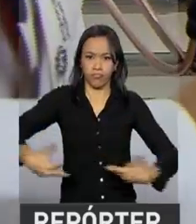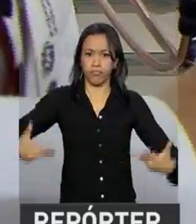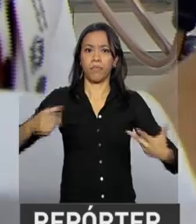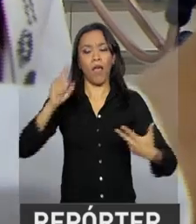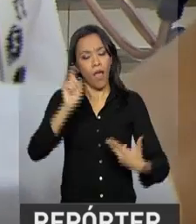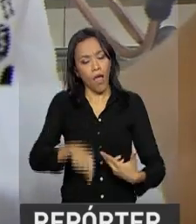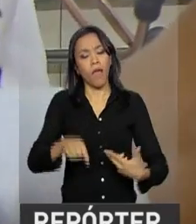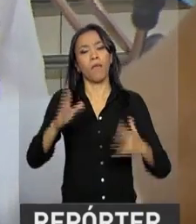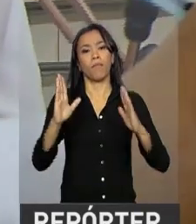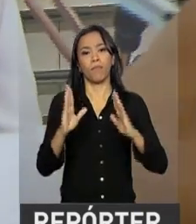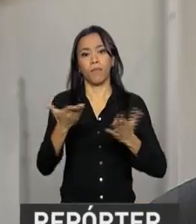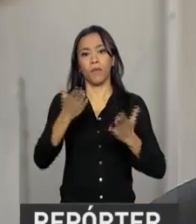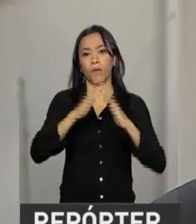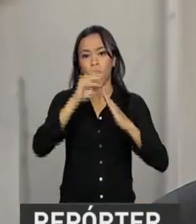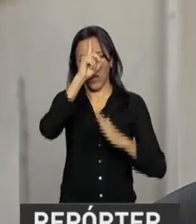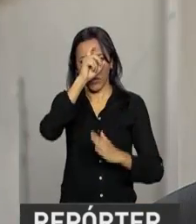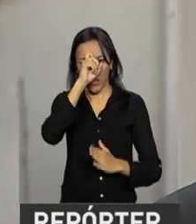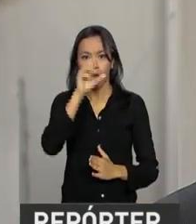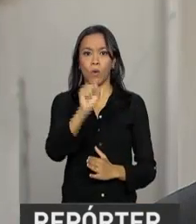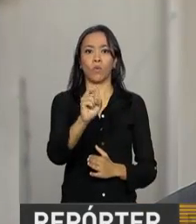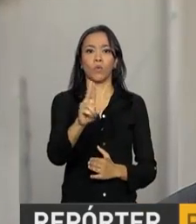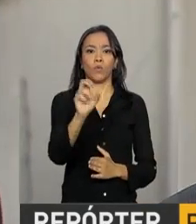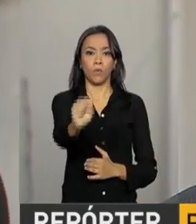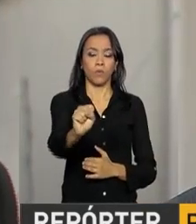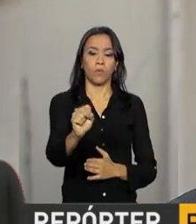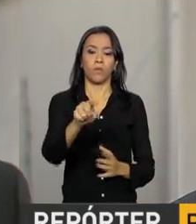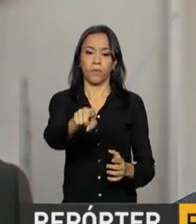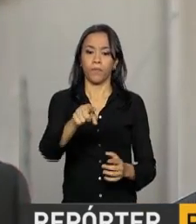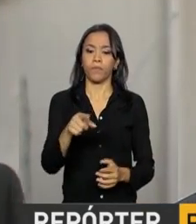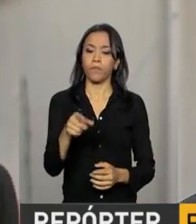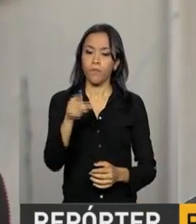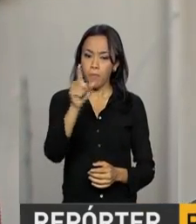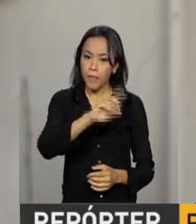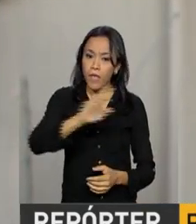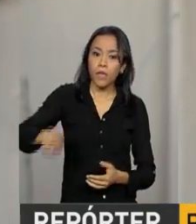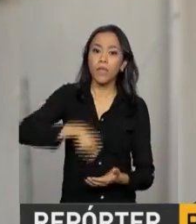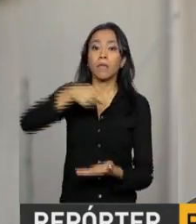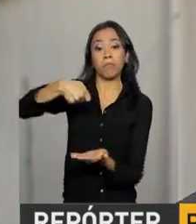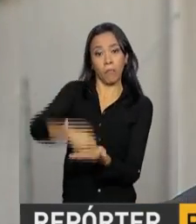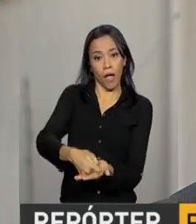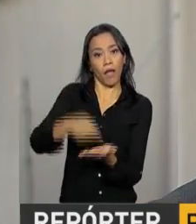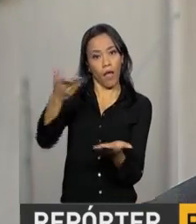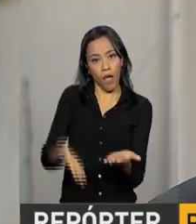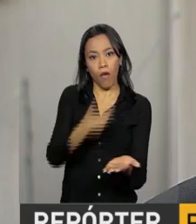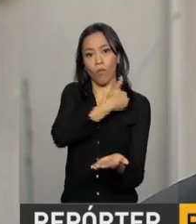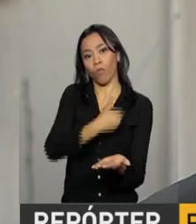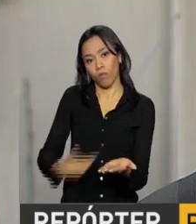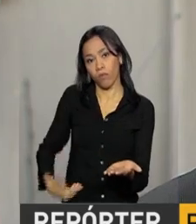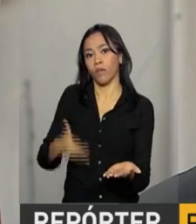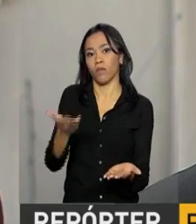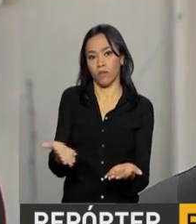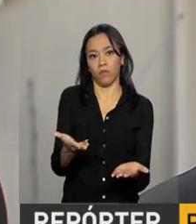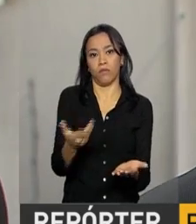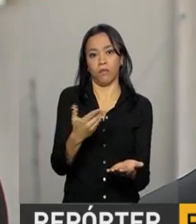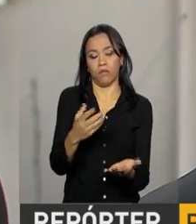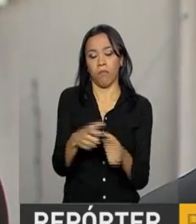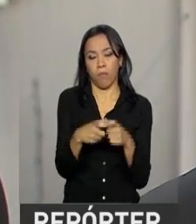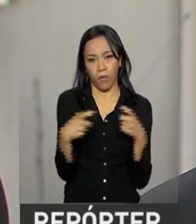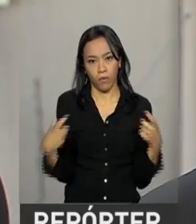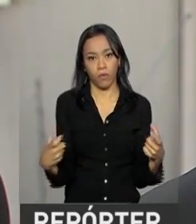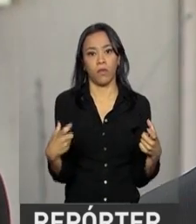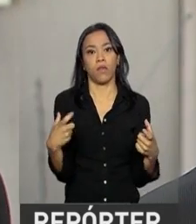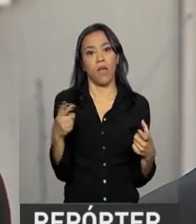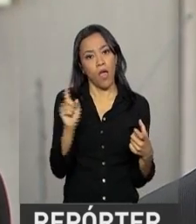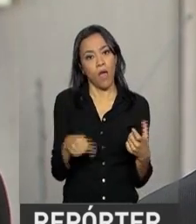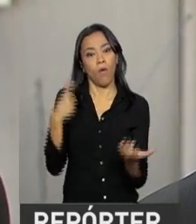pelo sistema único de saúde quase a totalidade dos transplantes são pagos pelo poder público isso é um compromisso que o governo